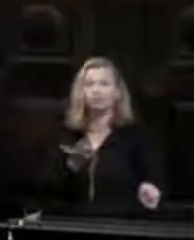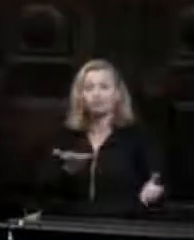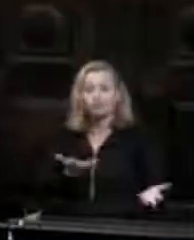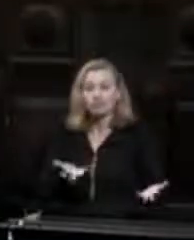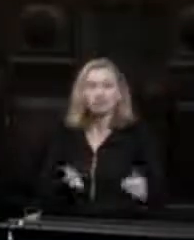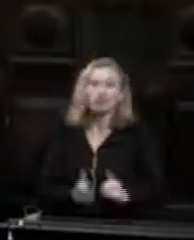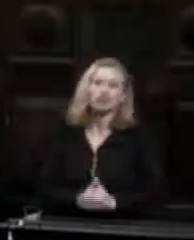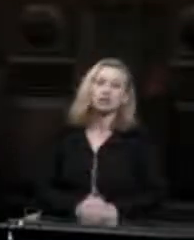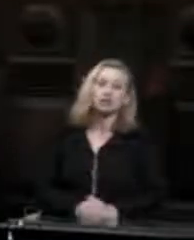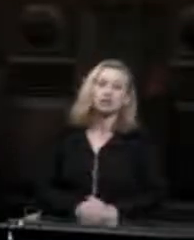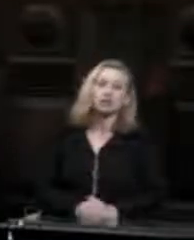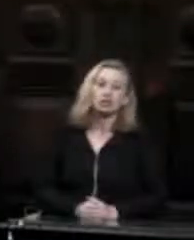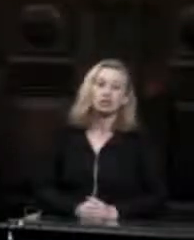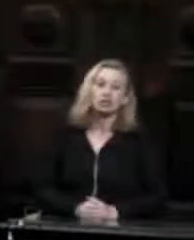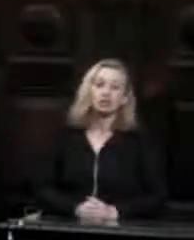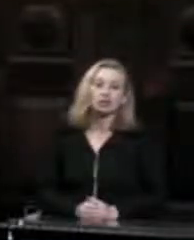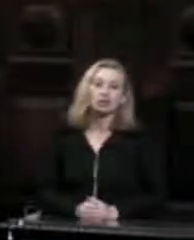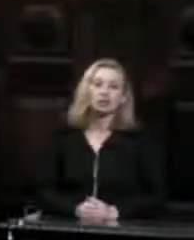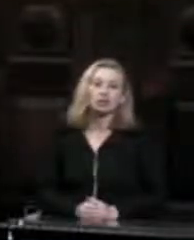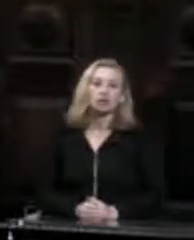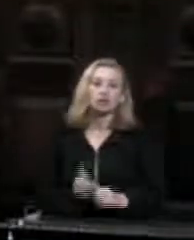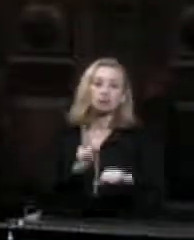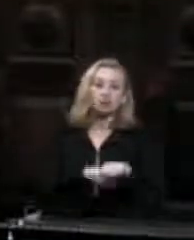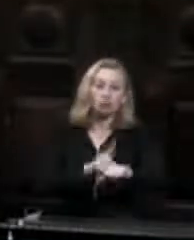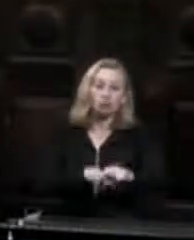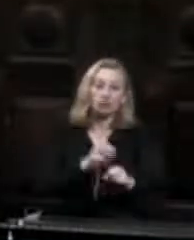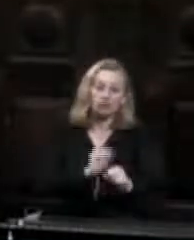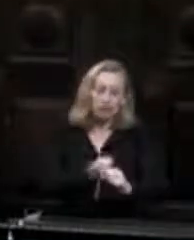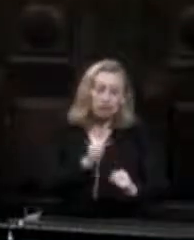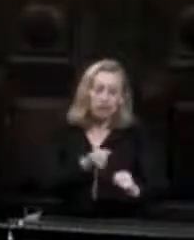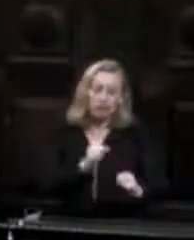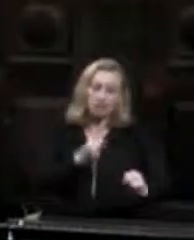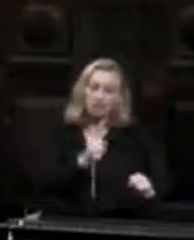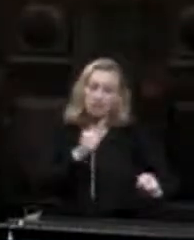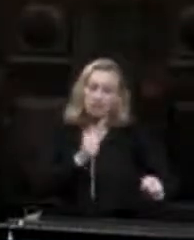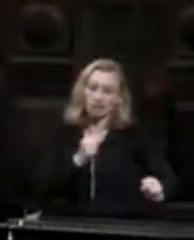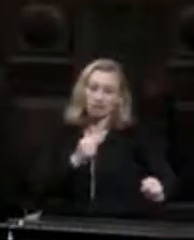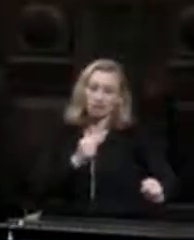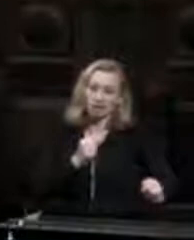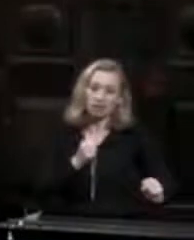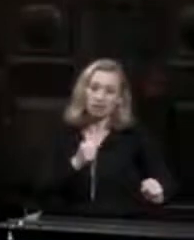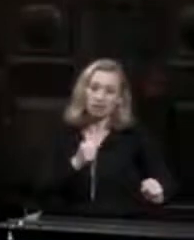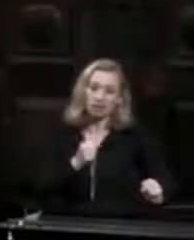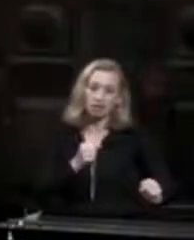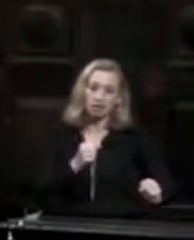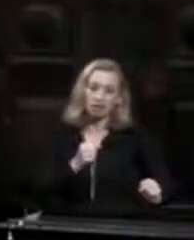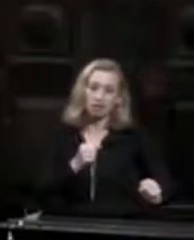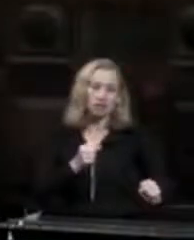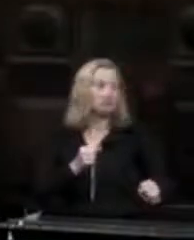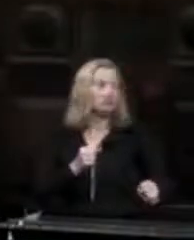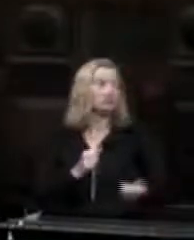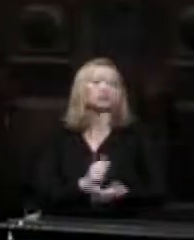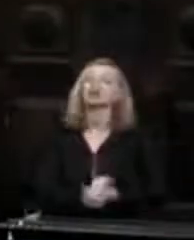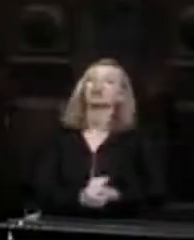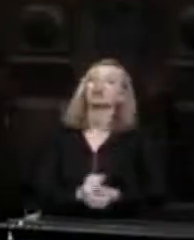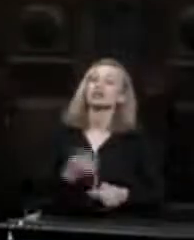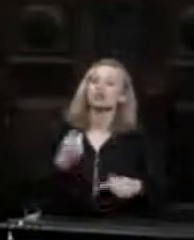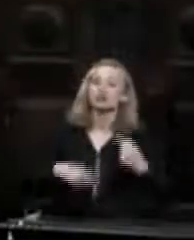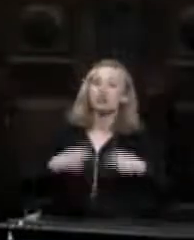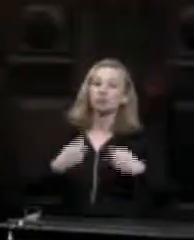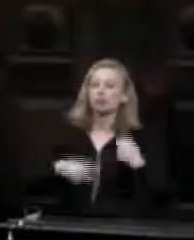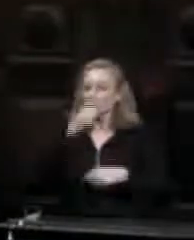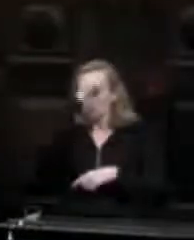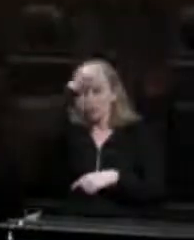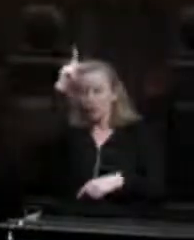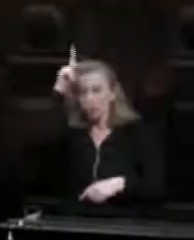E quando se torna maior, através das políticas públicas que são colocadas em prática e que